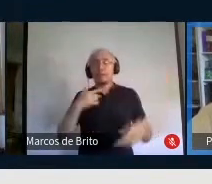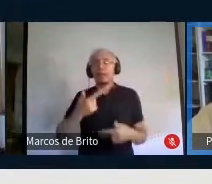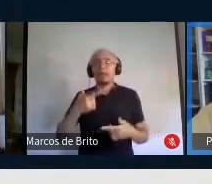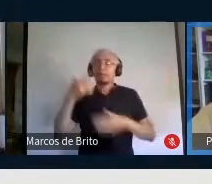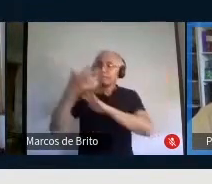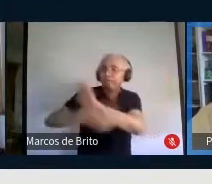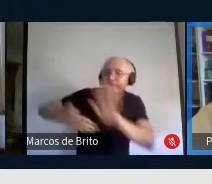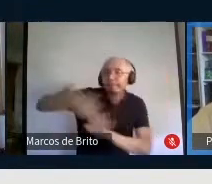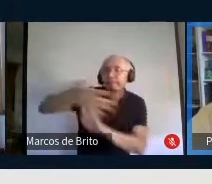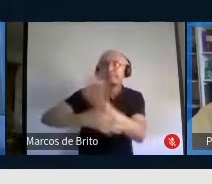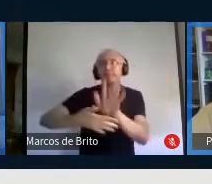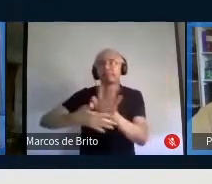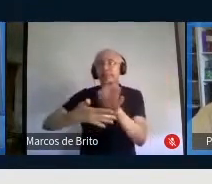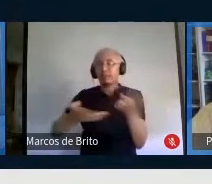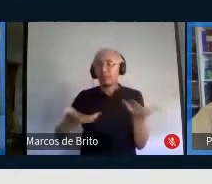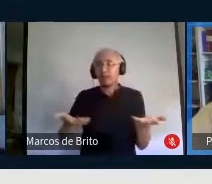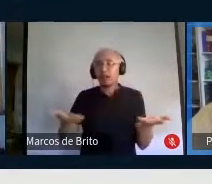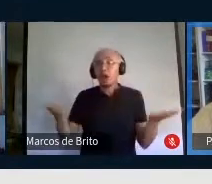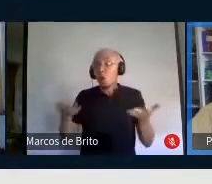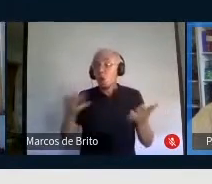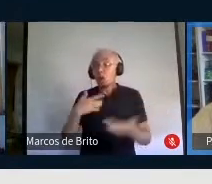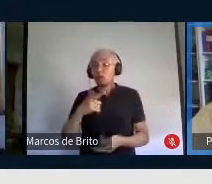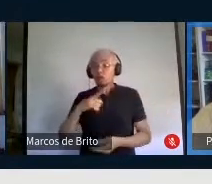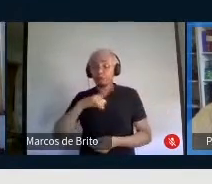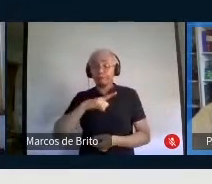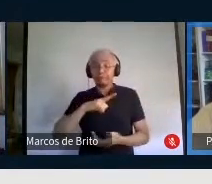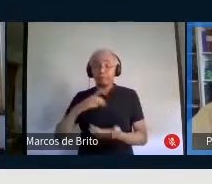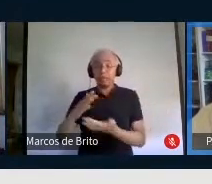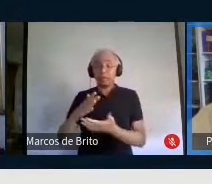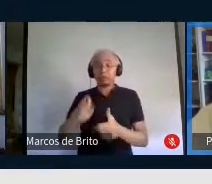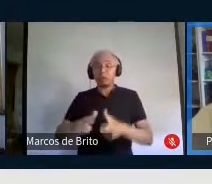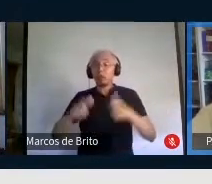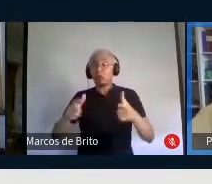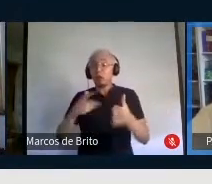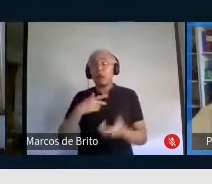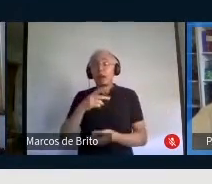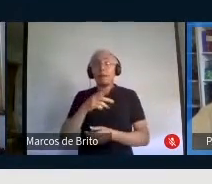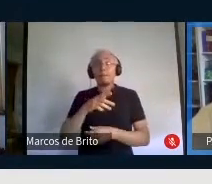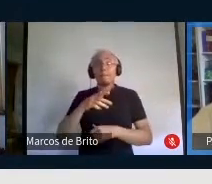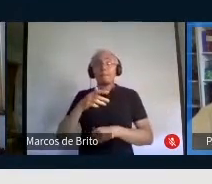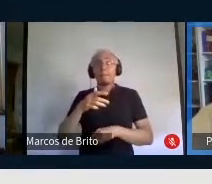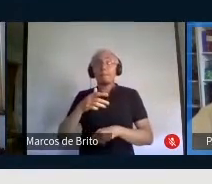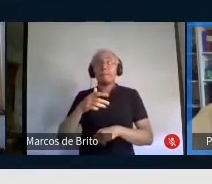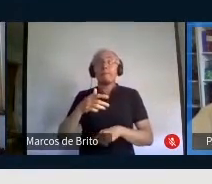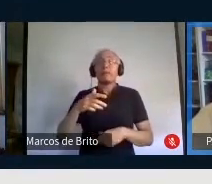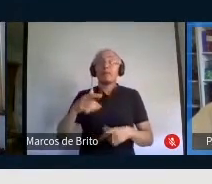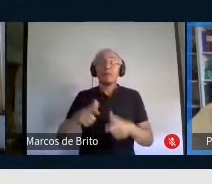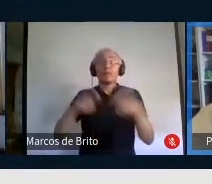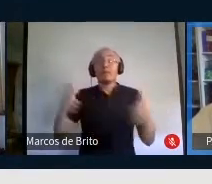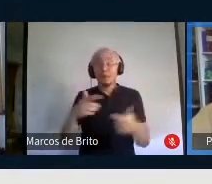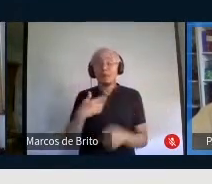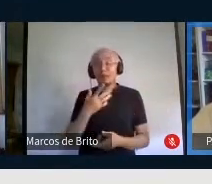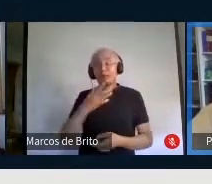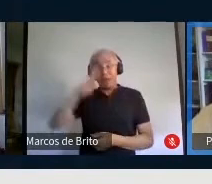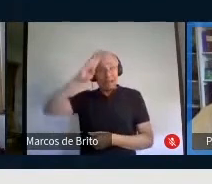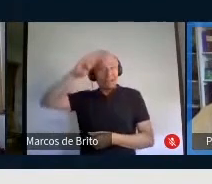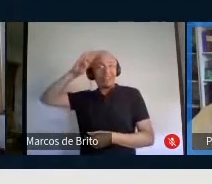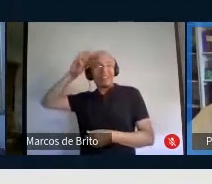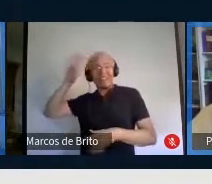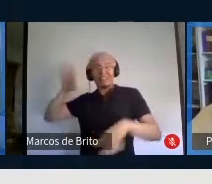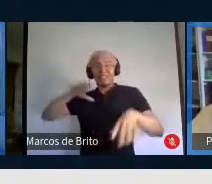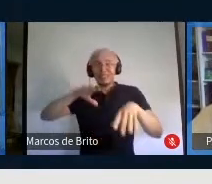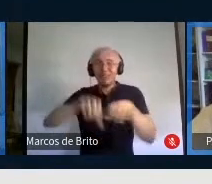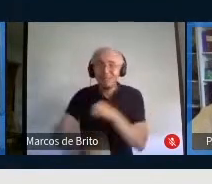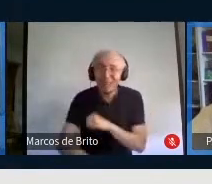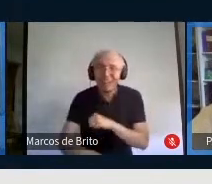número de profissionais que, né, profissionais de nova casa, nós somos um número de acadêmicos formados